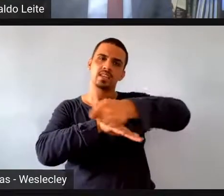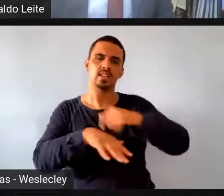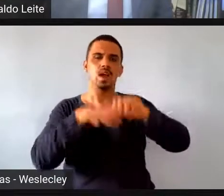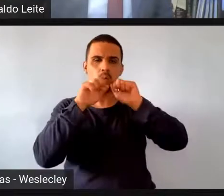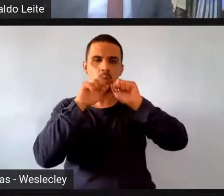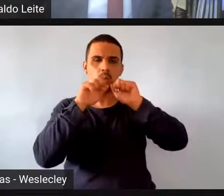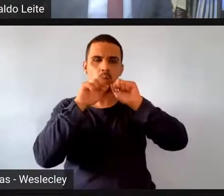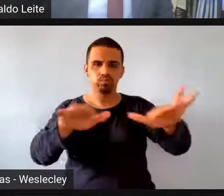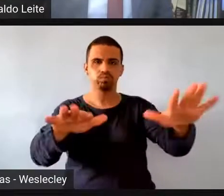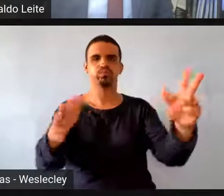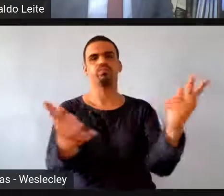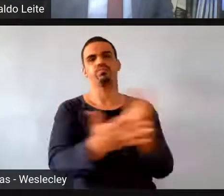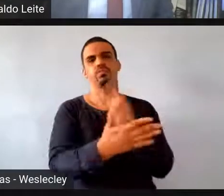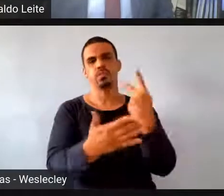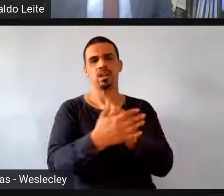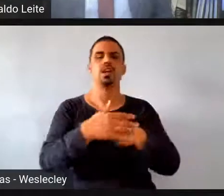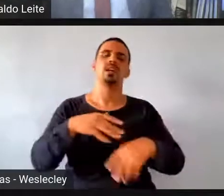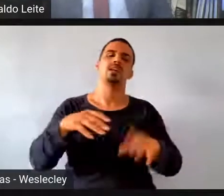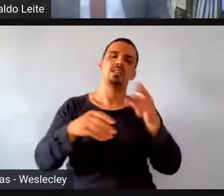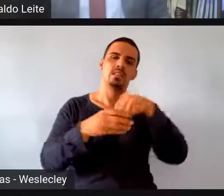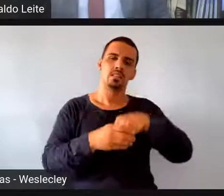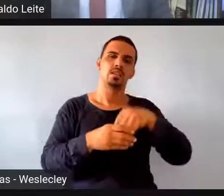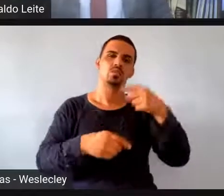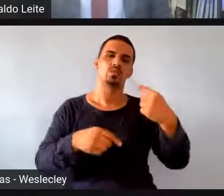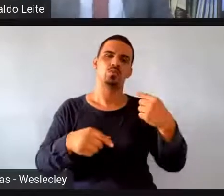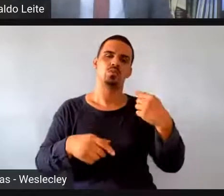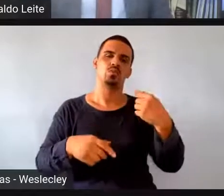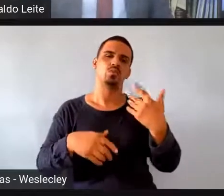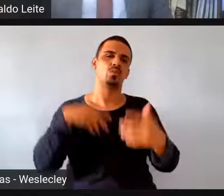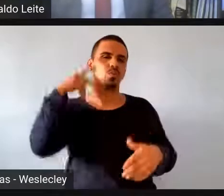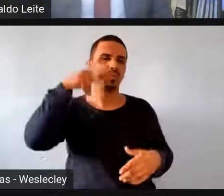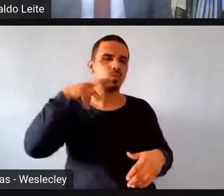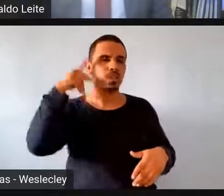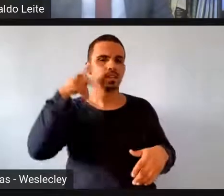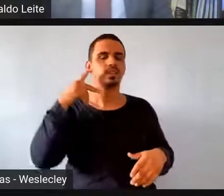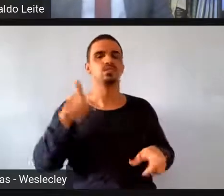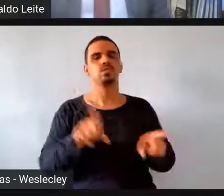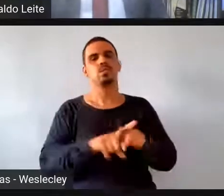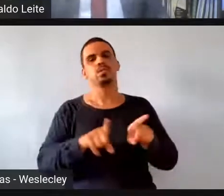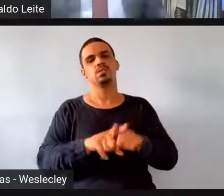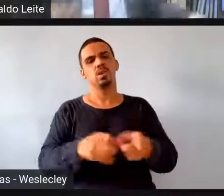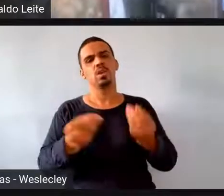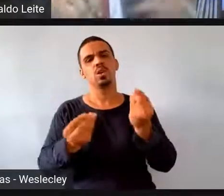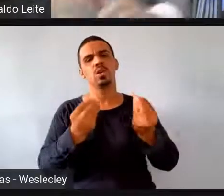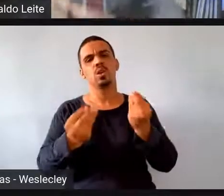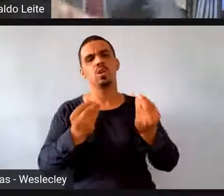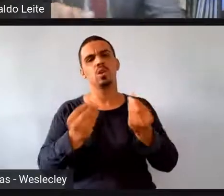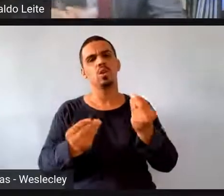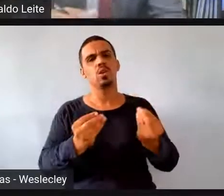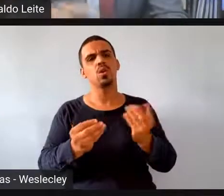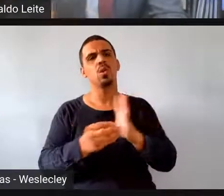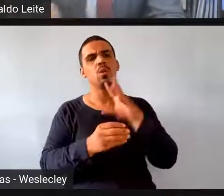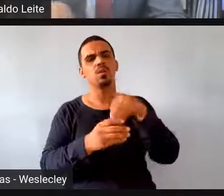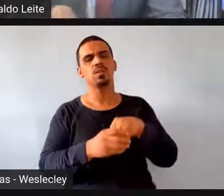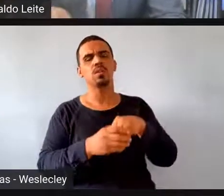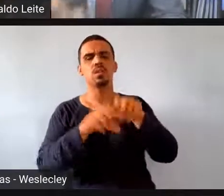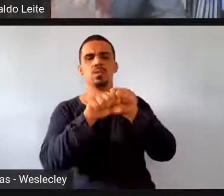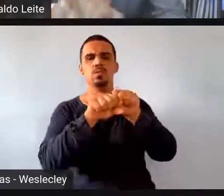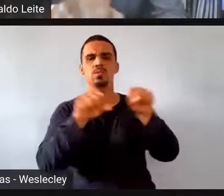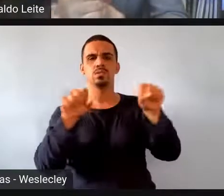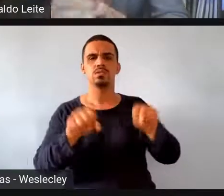de informação no jogo político, né? A gente está, em síntese, falando como tornar o nosso sistema